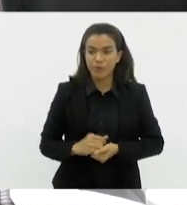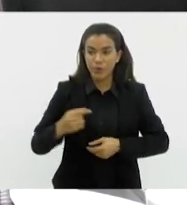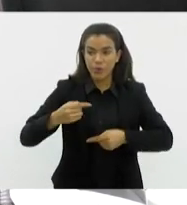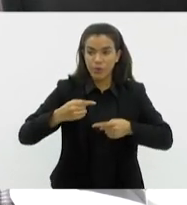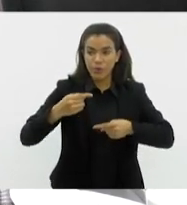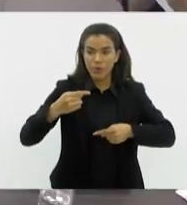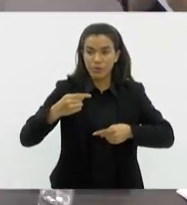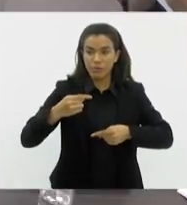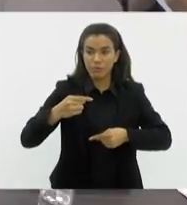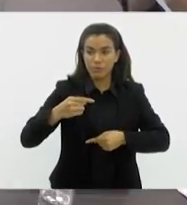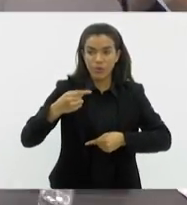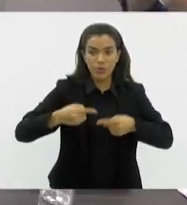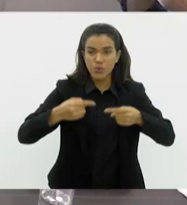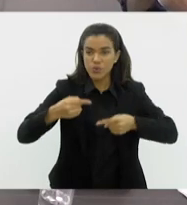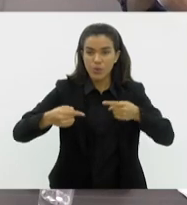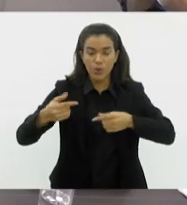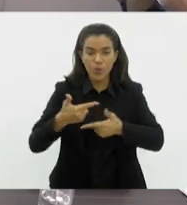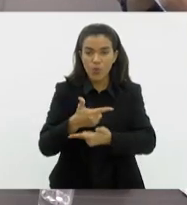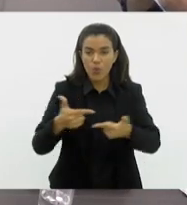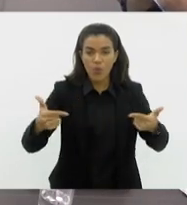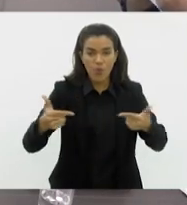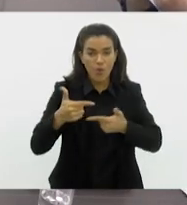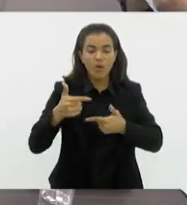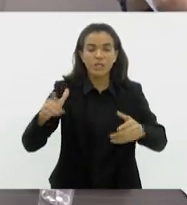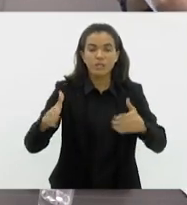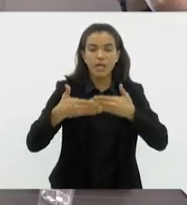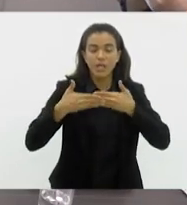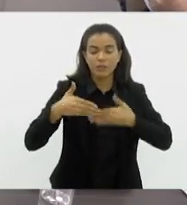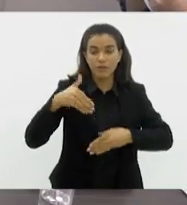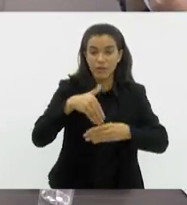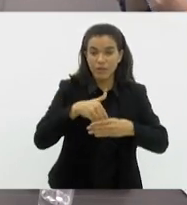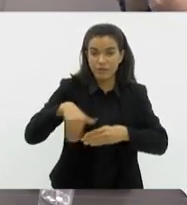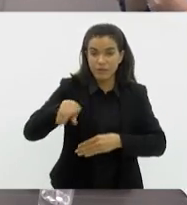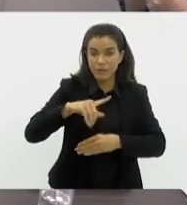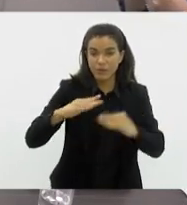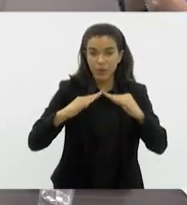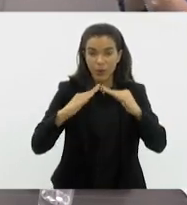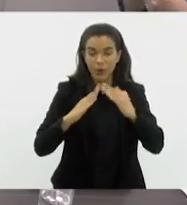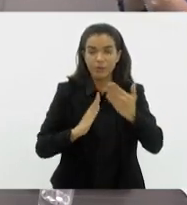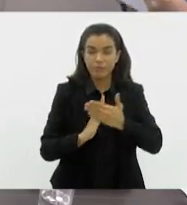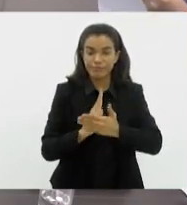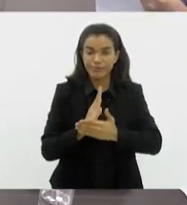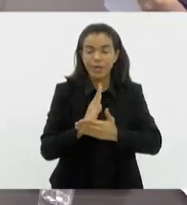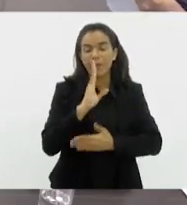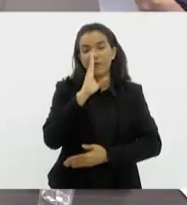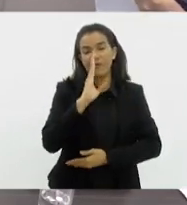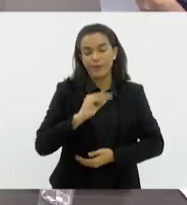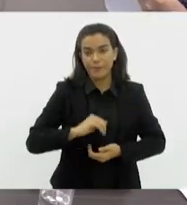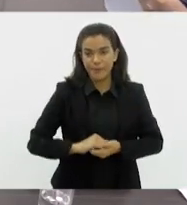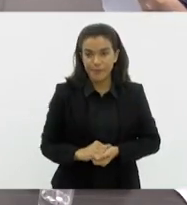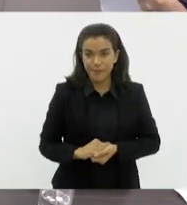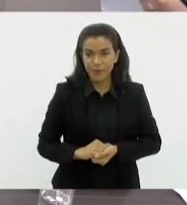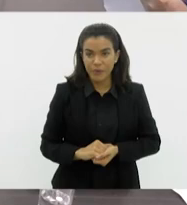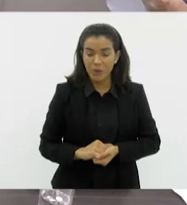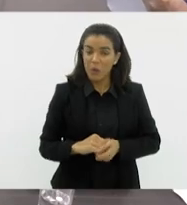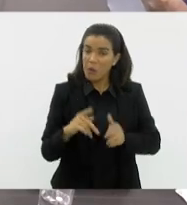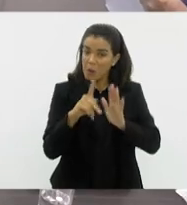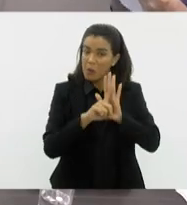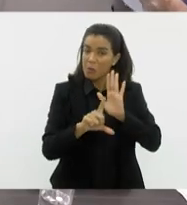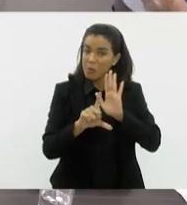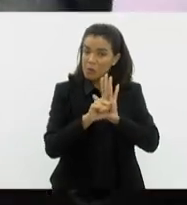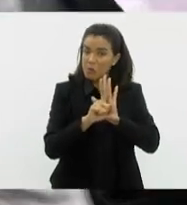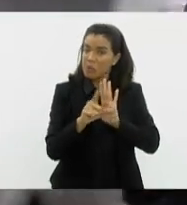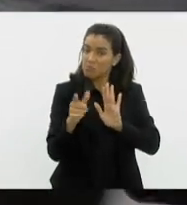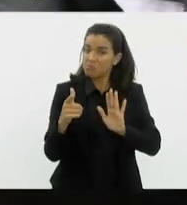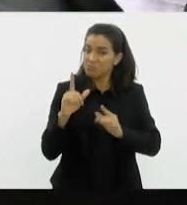Não havendo quem queira discutir, encerrada a discussão, em votação, senhores que aprovam, permaneçam como estão. Aprovado. O projeto é salutar, né?